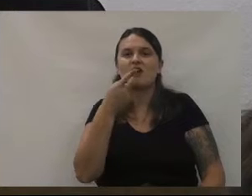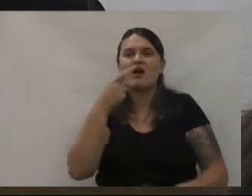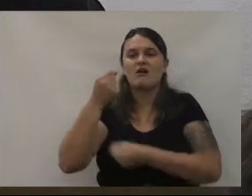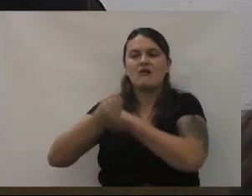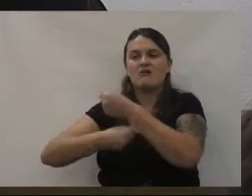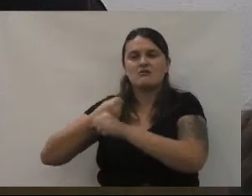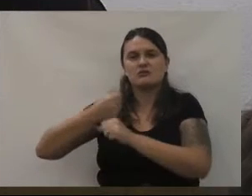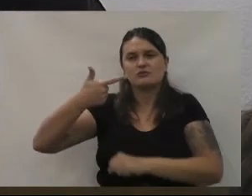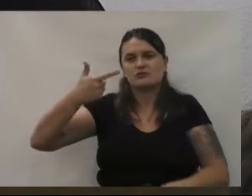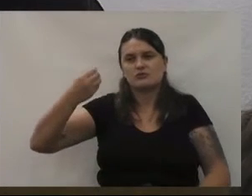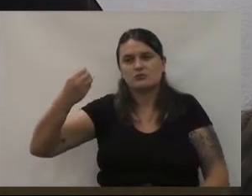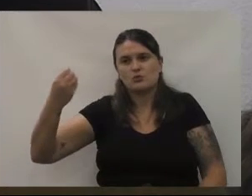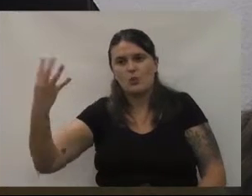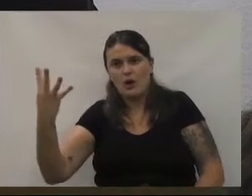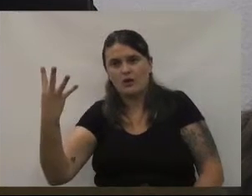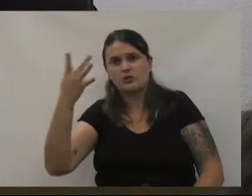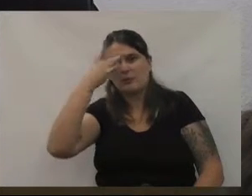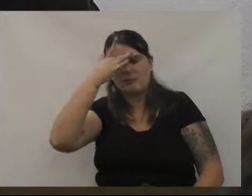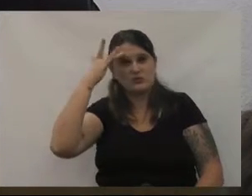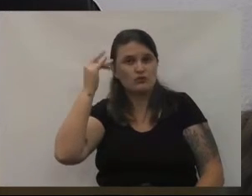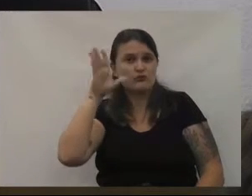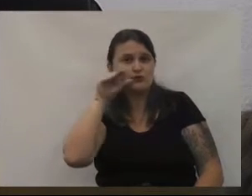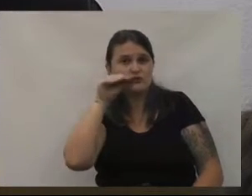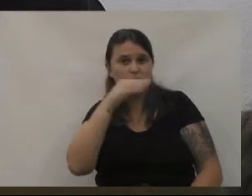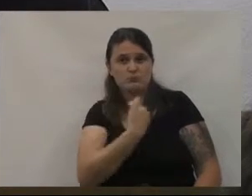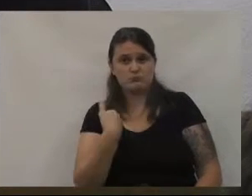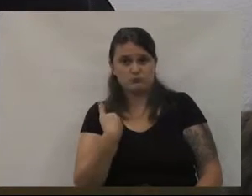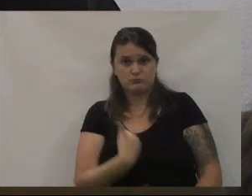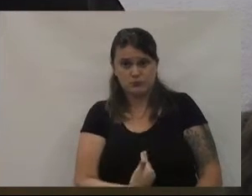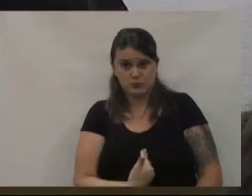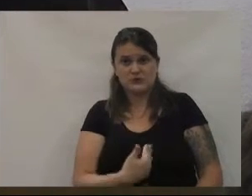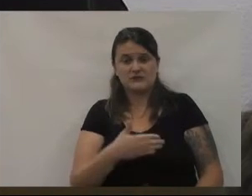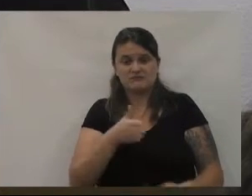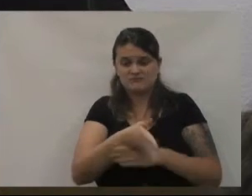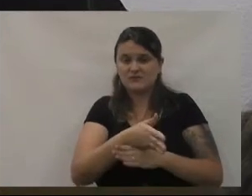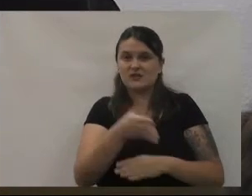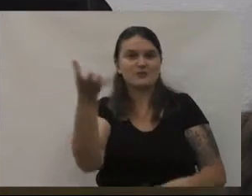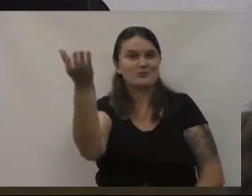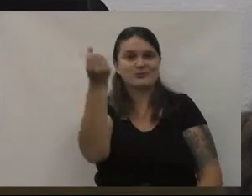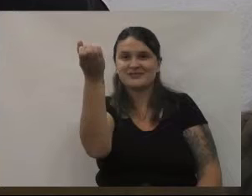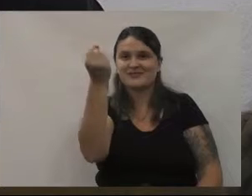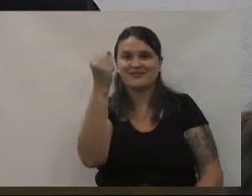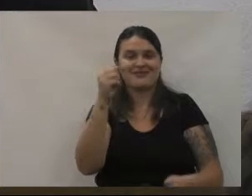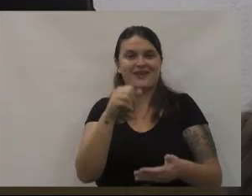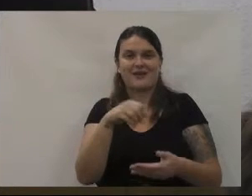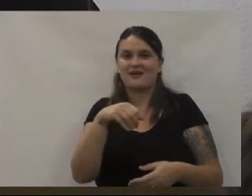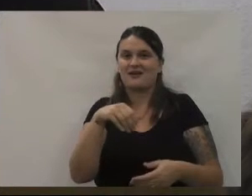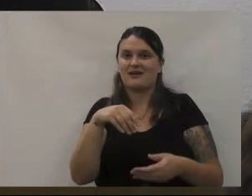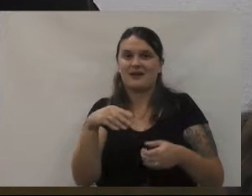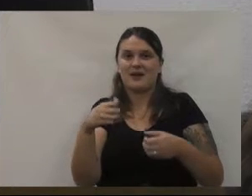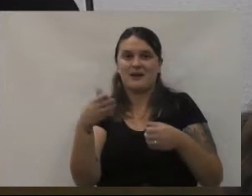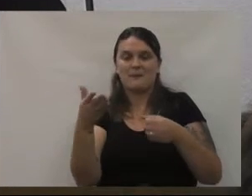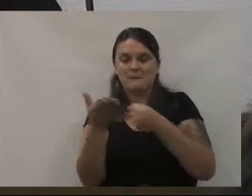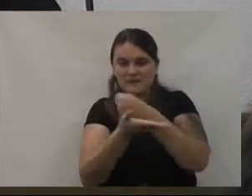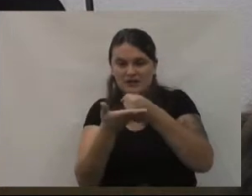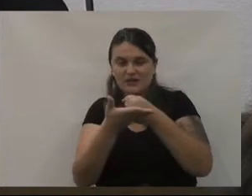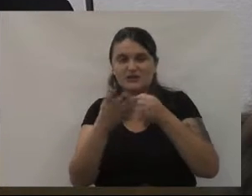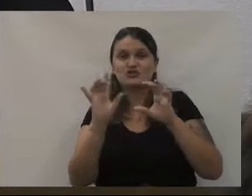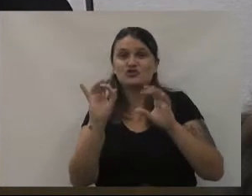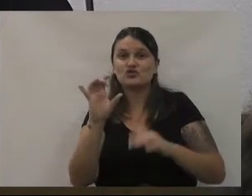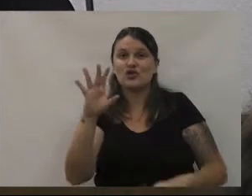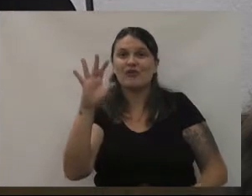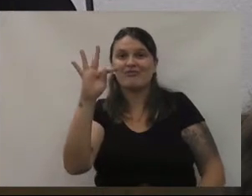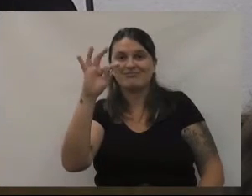2004 o servidor público ingressou no serviço público, não se aposenta mais com paridade. Ele se aposenta pelo